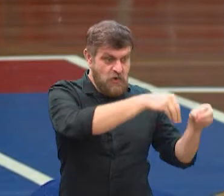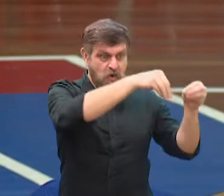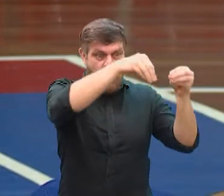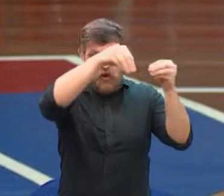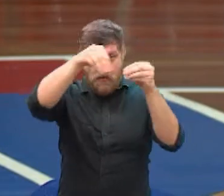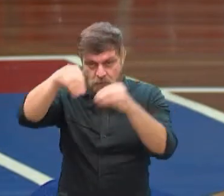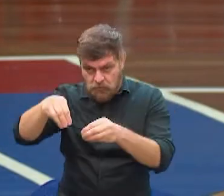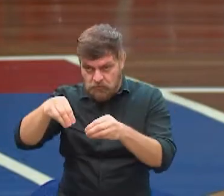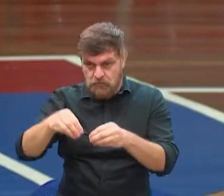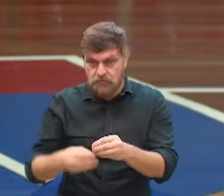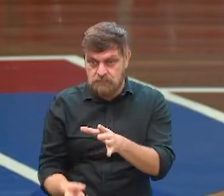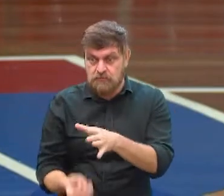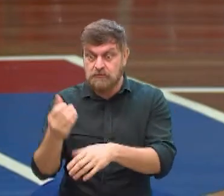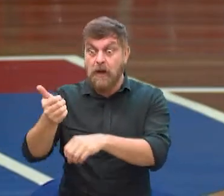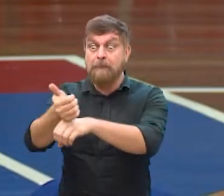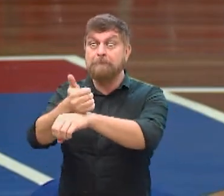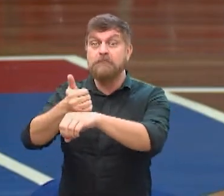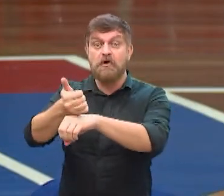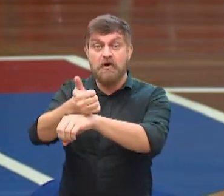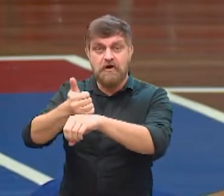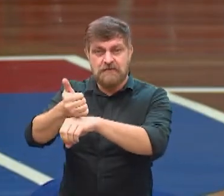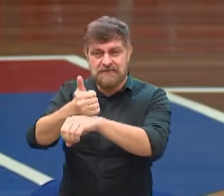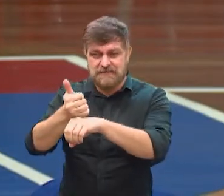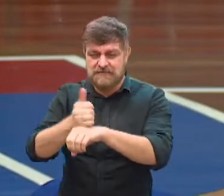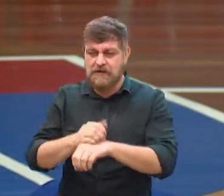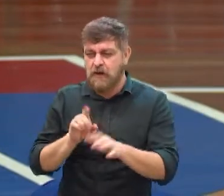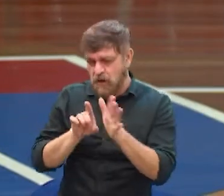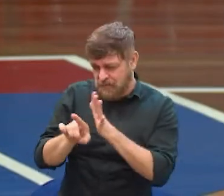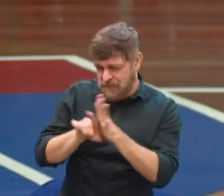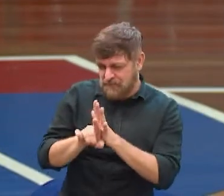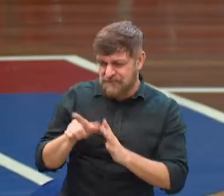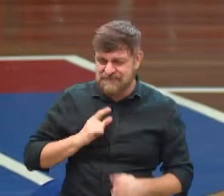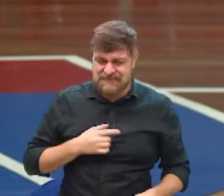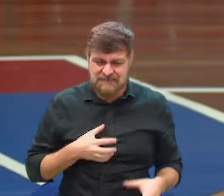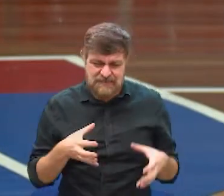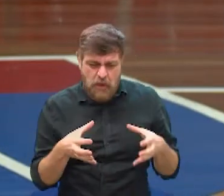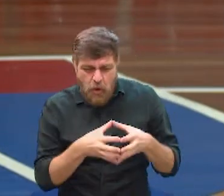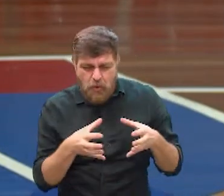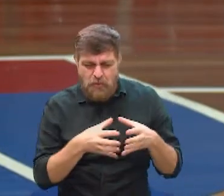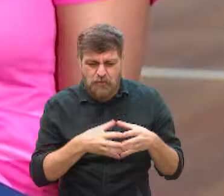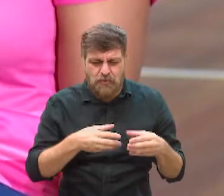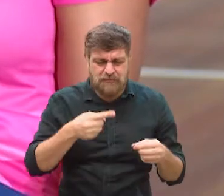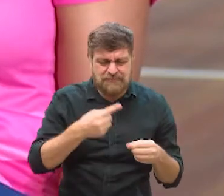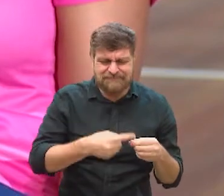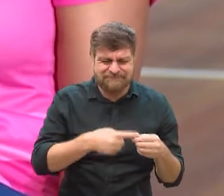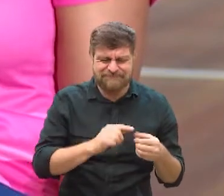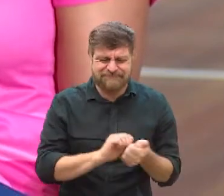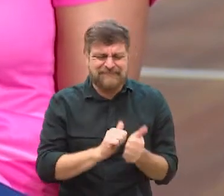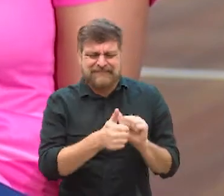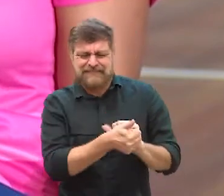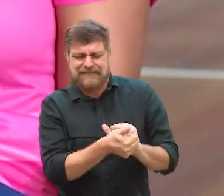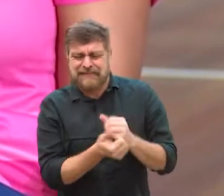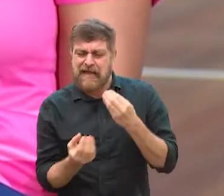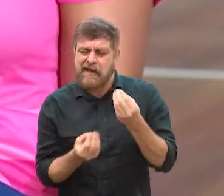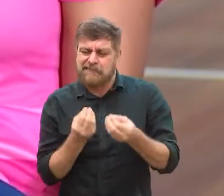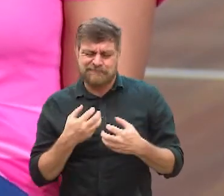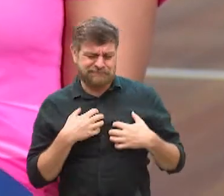completamente, virou profissional. Se você está jogando numa equipe, mas não se adapta à cidade, como é que é para você,